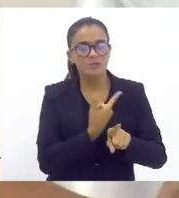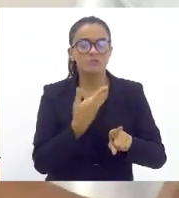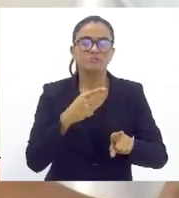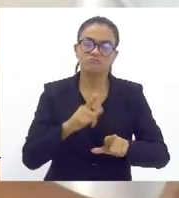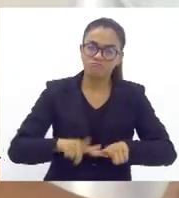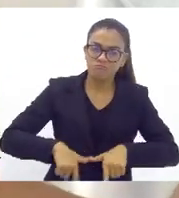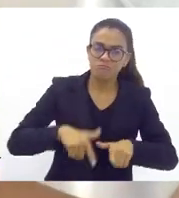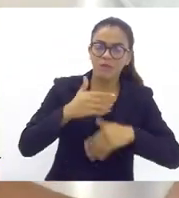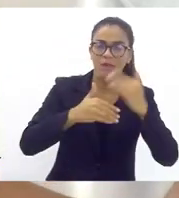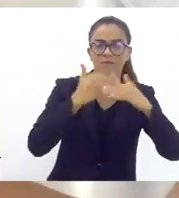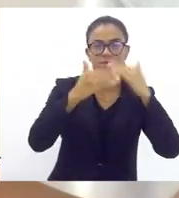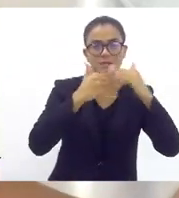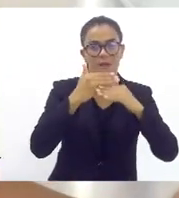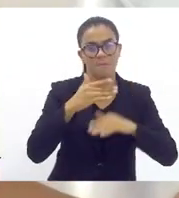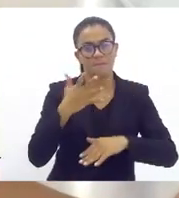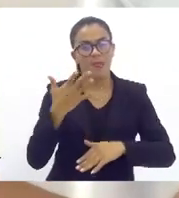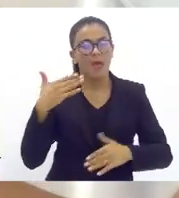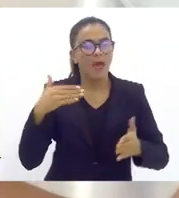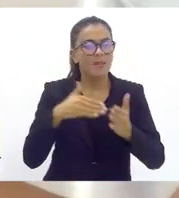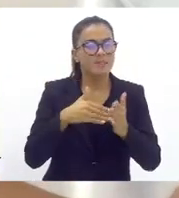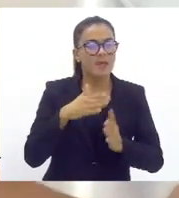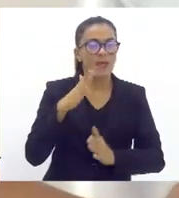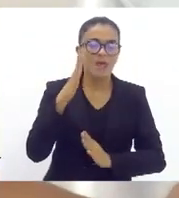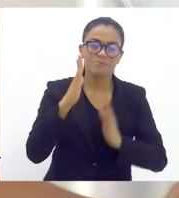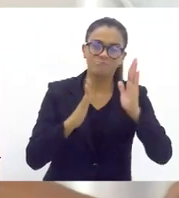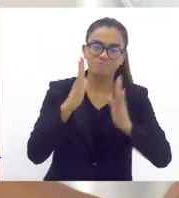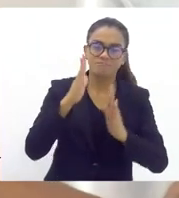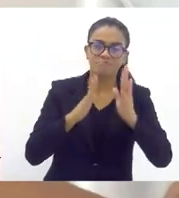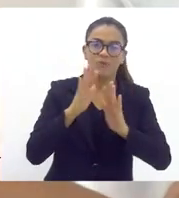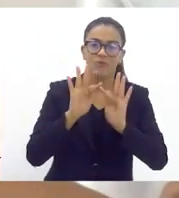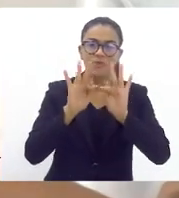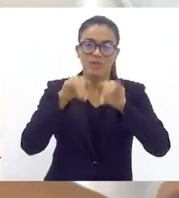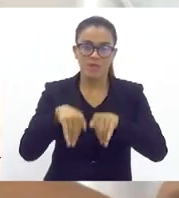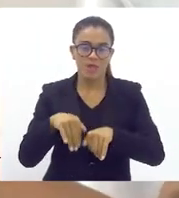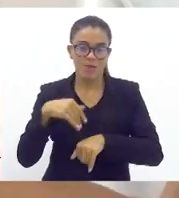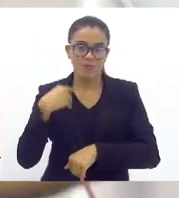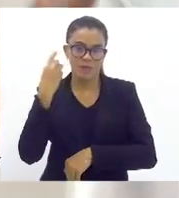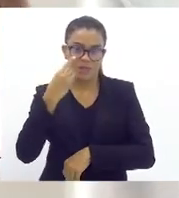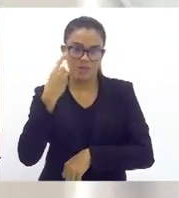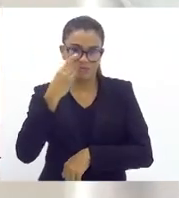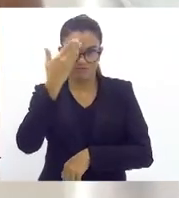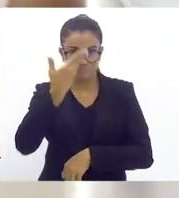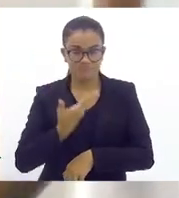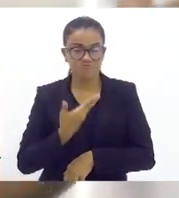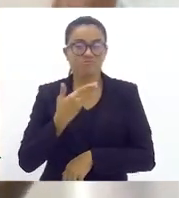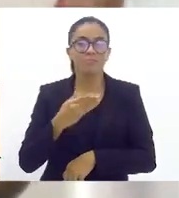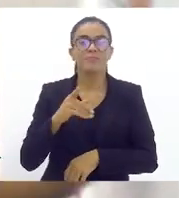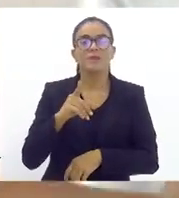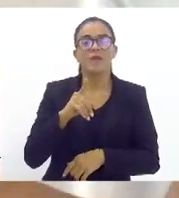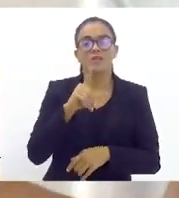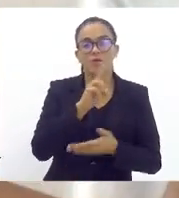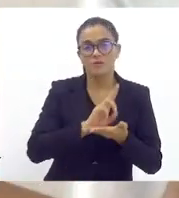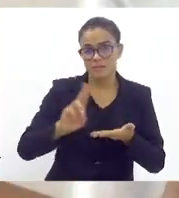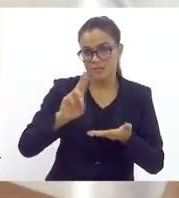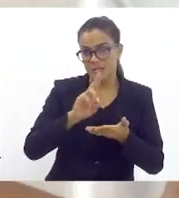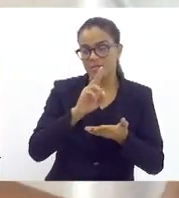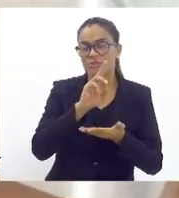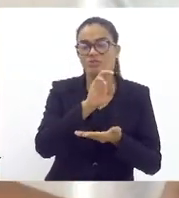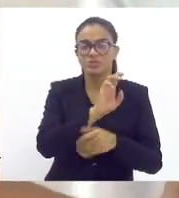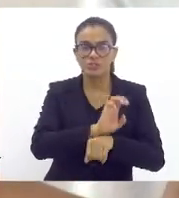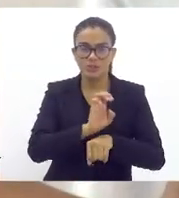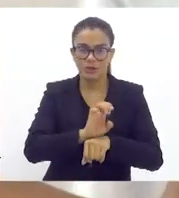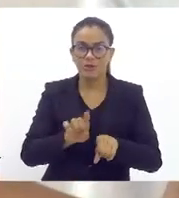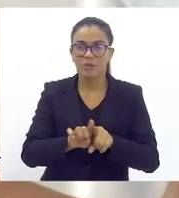avançar efetivamente para que, pelo menos até o final dessa legislatura, a reserva de vagas nas universidades estaduais e nas unidades